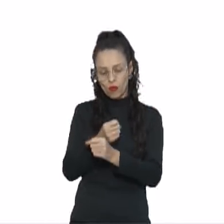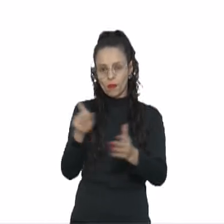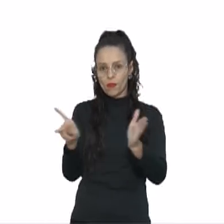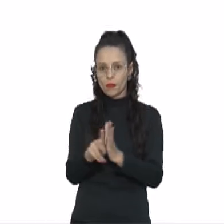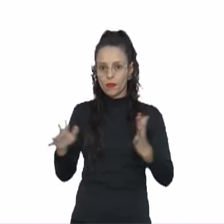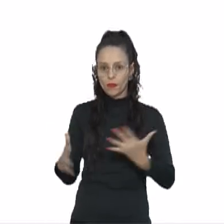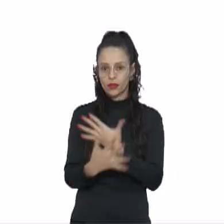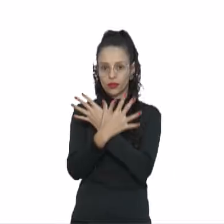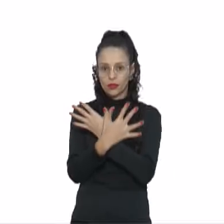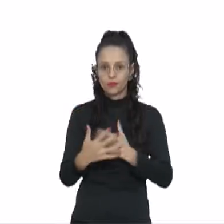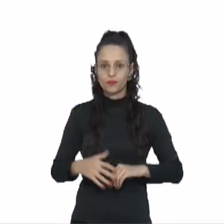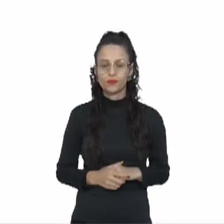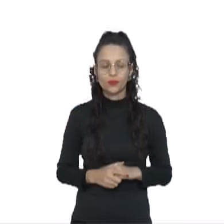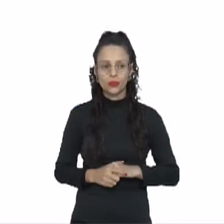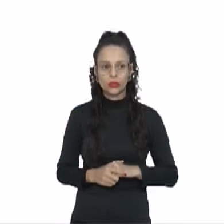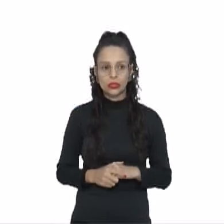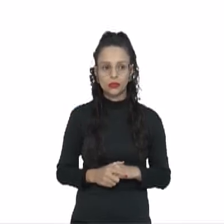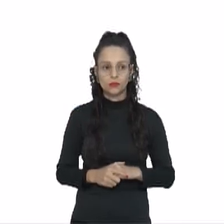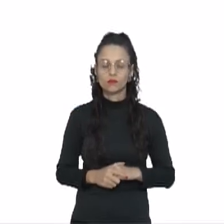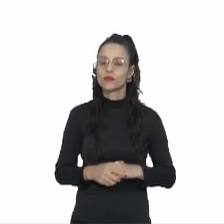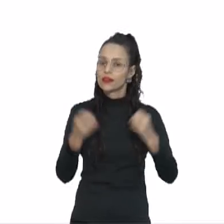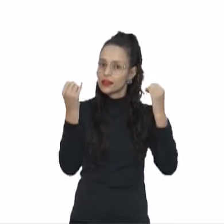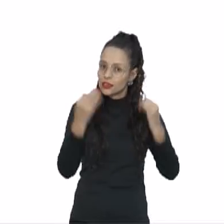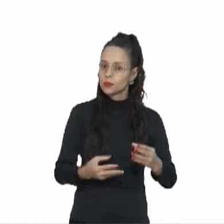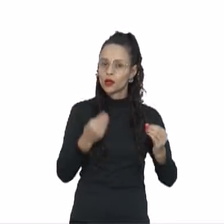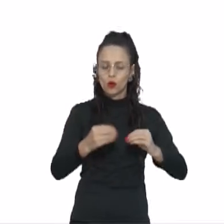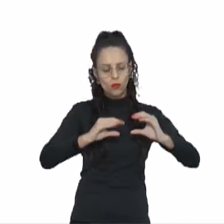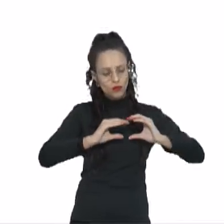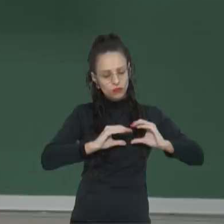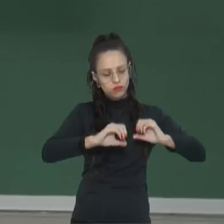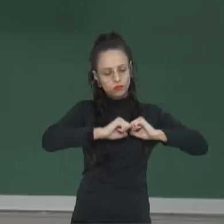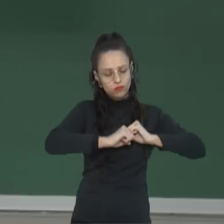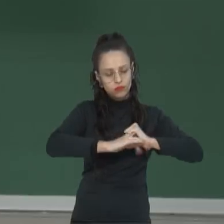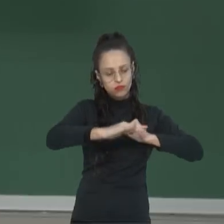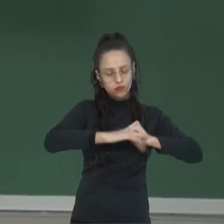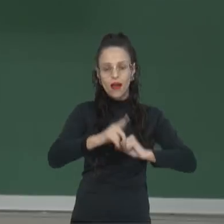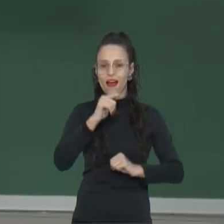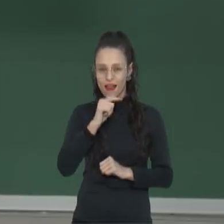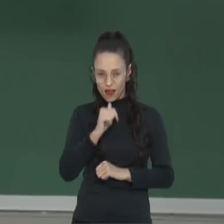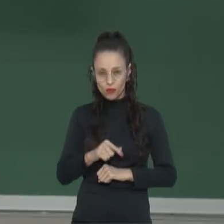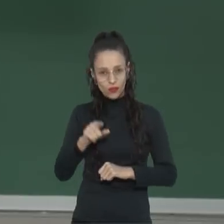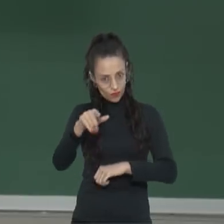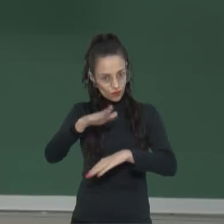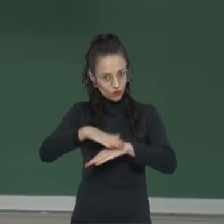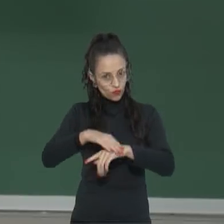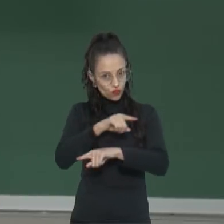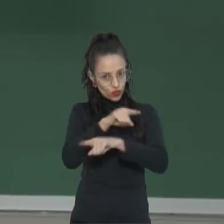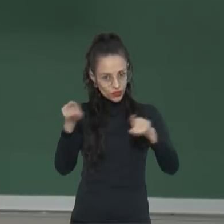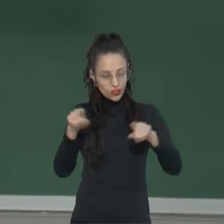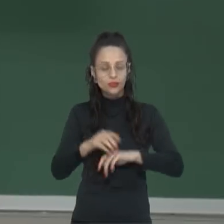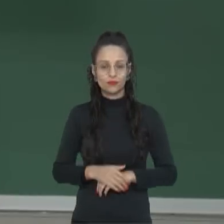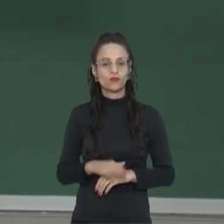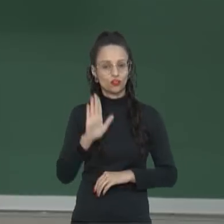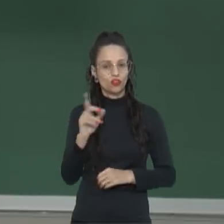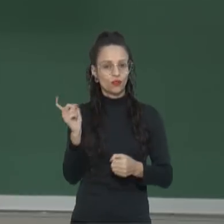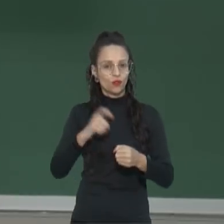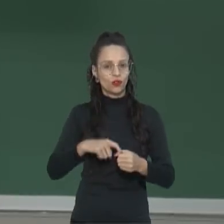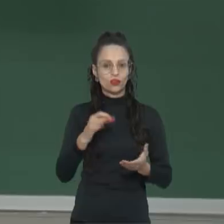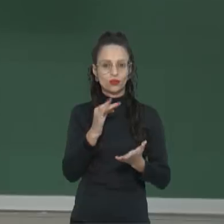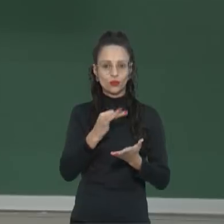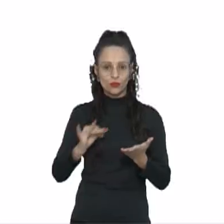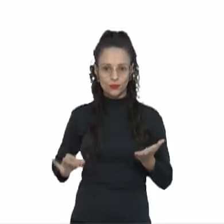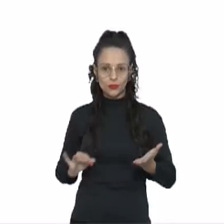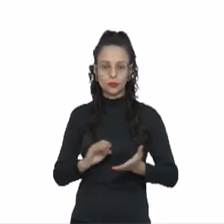incas. Destaque os sistemas de esgoto e água das cidades incas. É com vocês, caprichem. Daqui a pouquinho voltamos, corrigimos